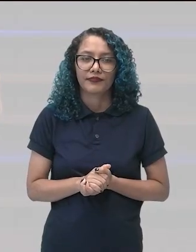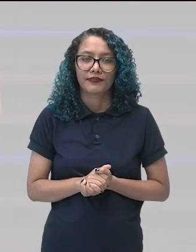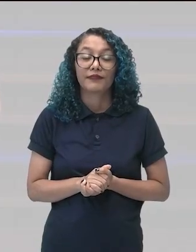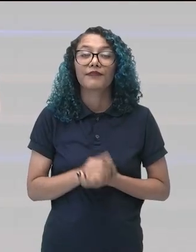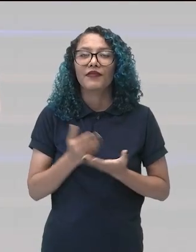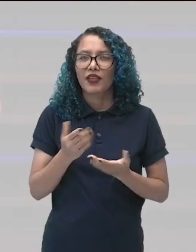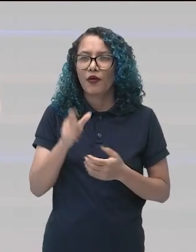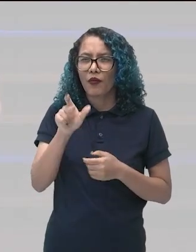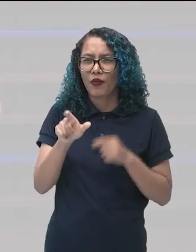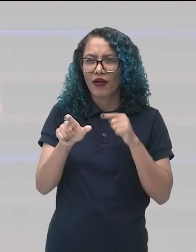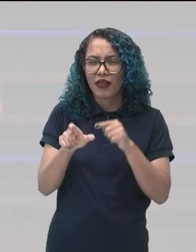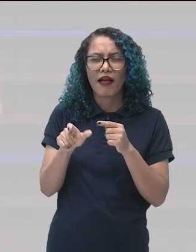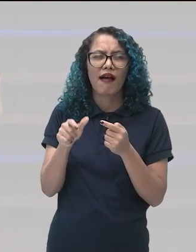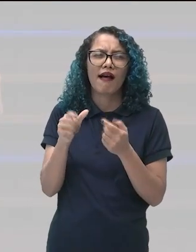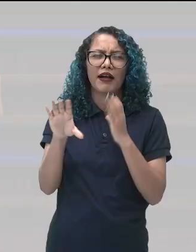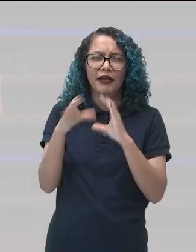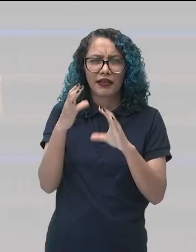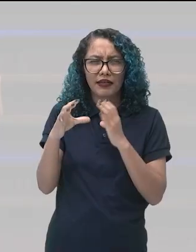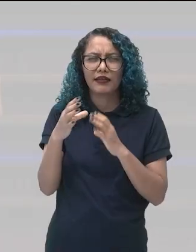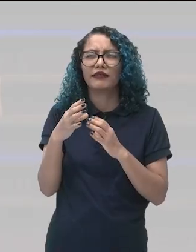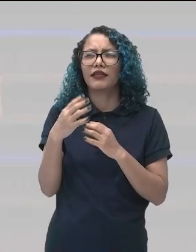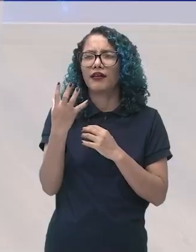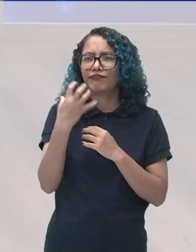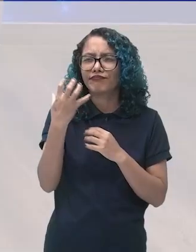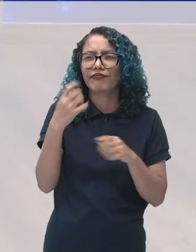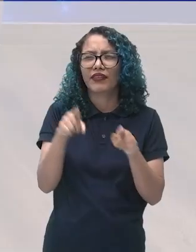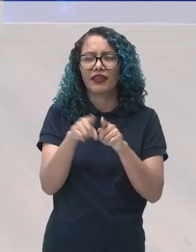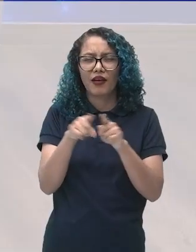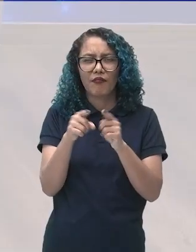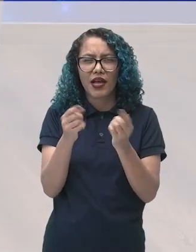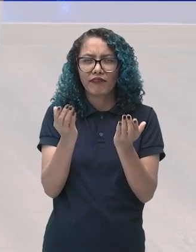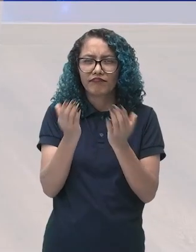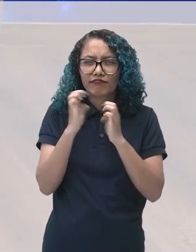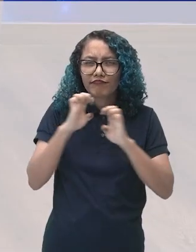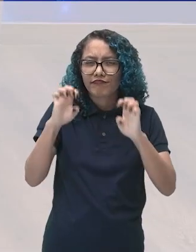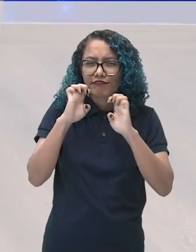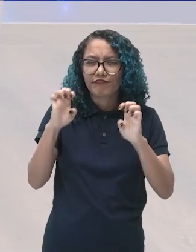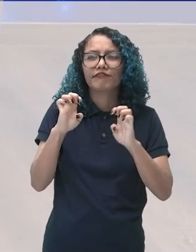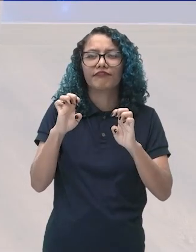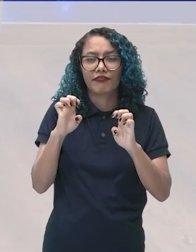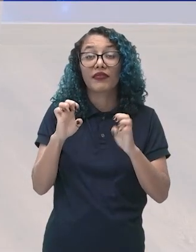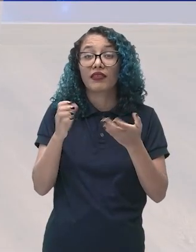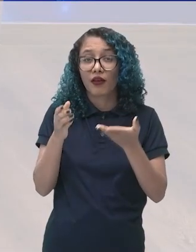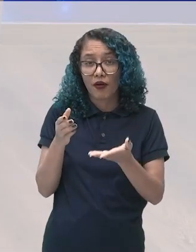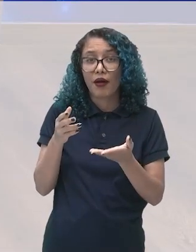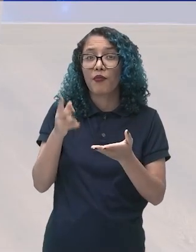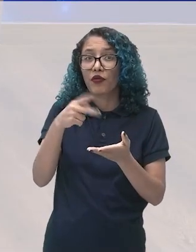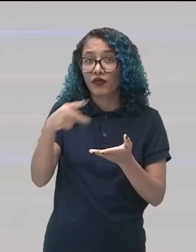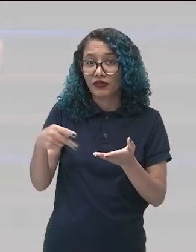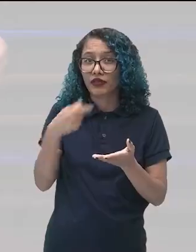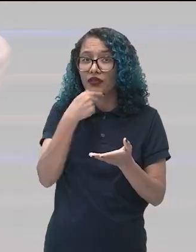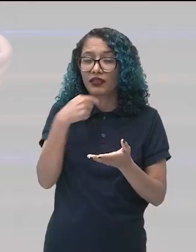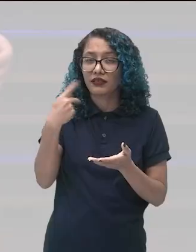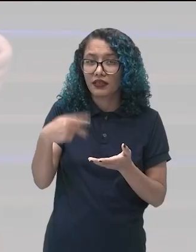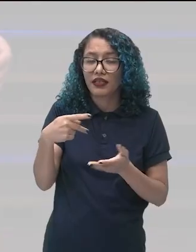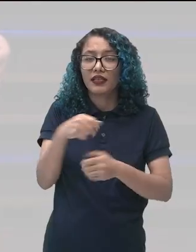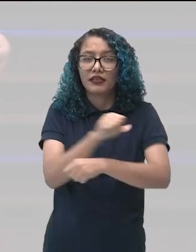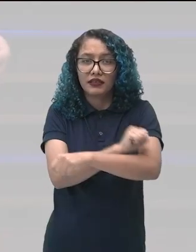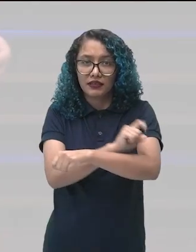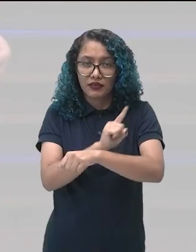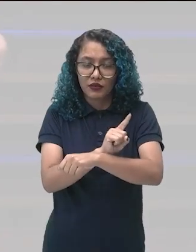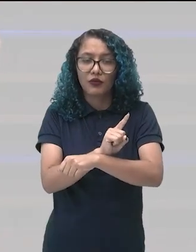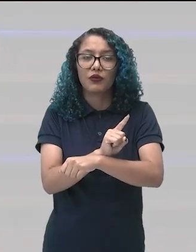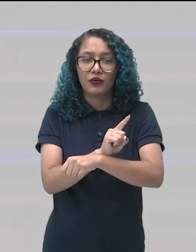Ela canta, encanta e evangeliza. A Fernanda Gurgel é professora de língua inglesa da SEDUC